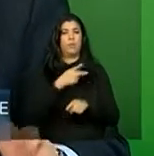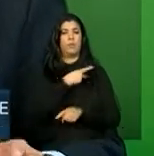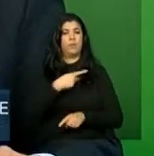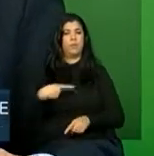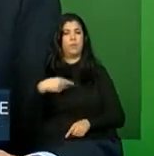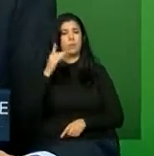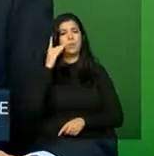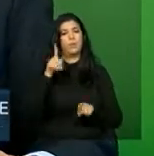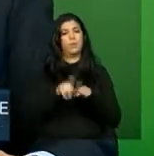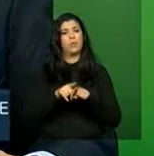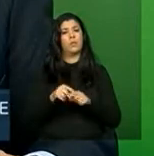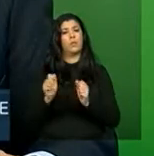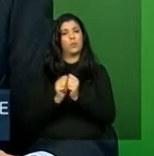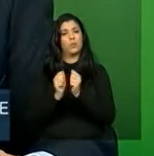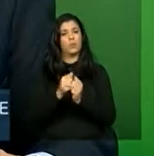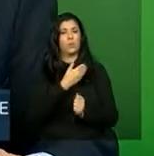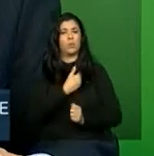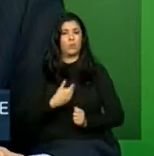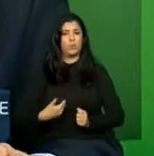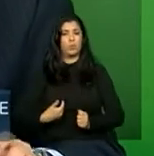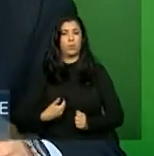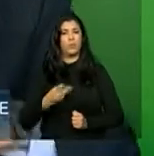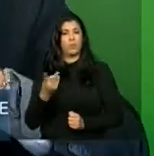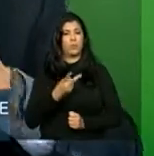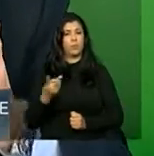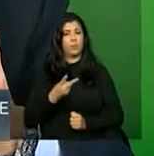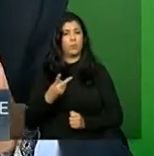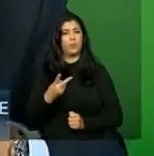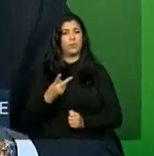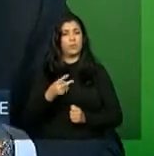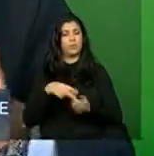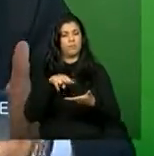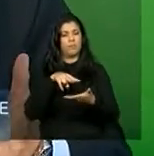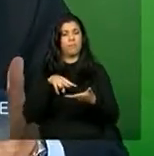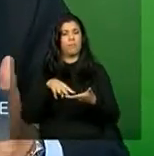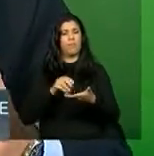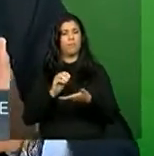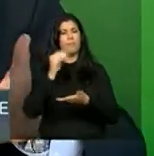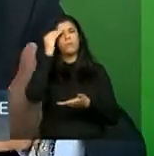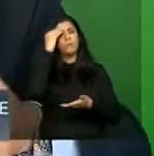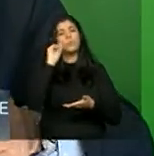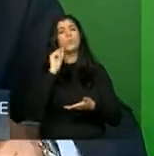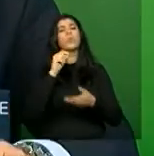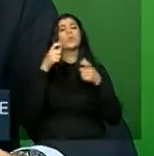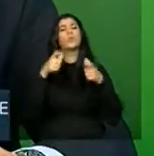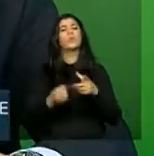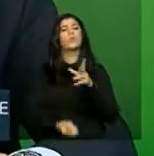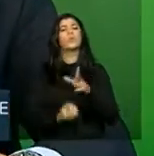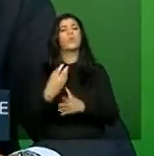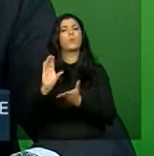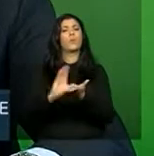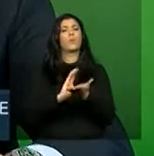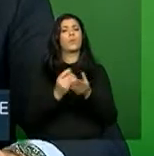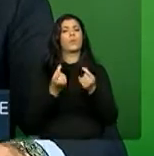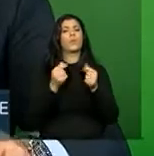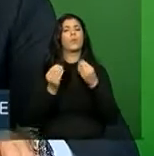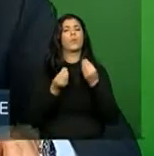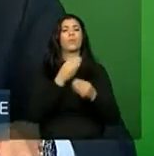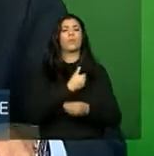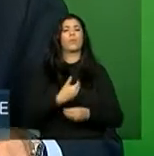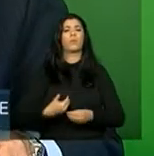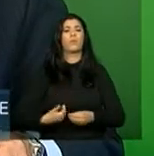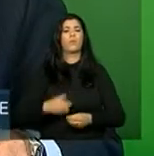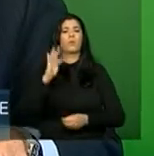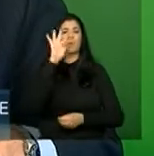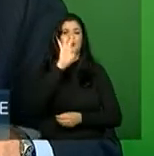presidenta Dilma Governador irão estar é entendendo as fontes de recursos e de que maneira o governo federal